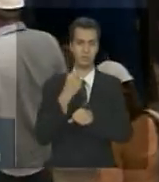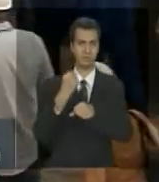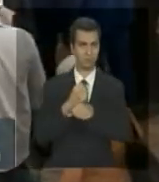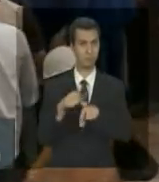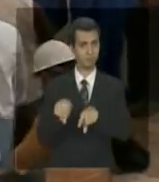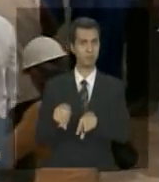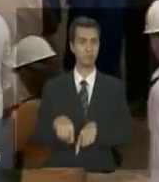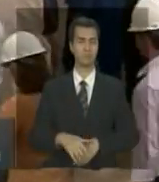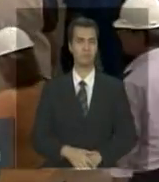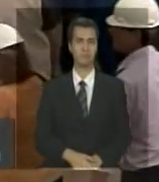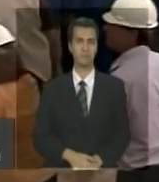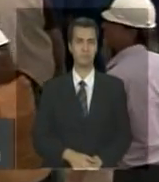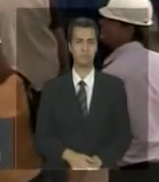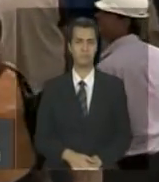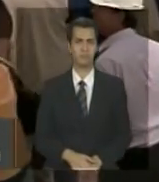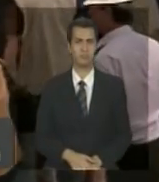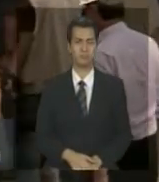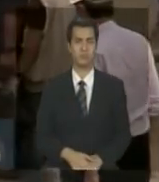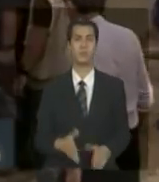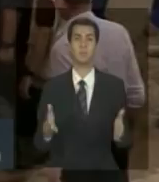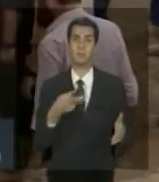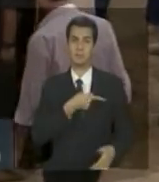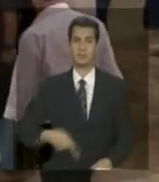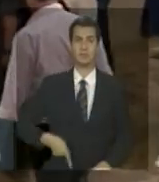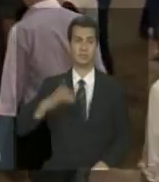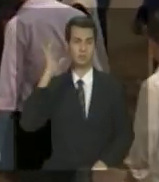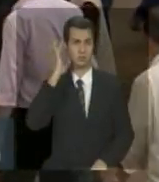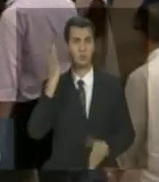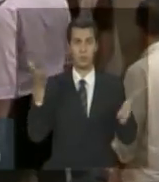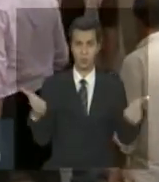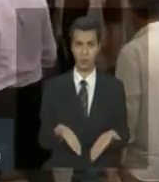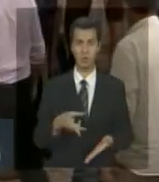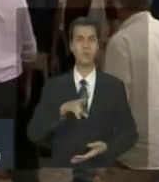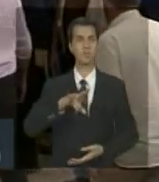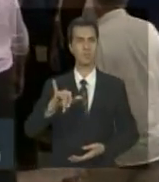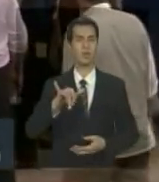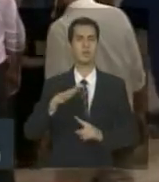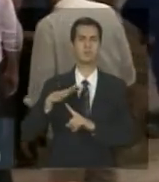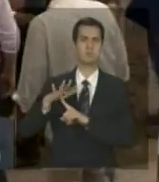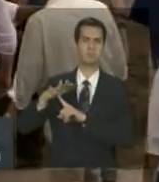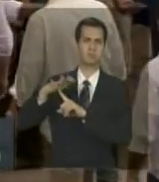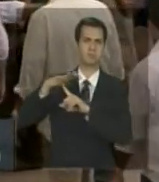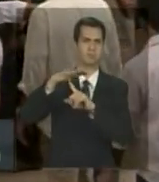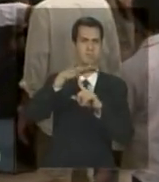obra. Hoje ainda a presidenta vai sobrevoar